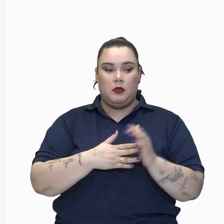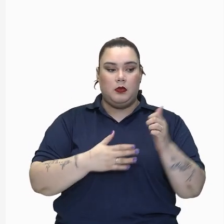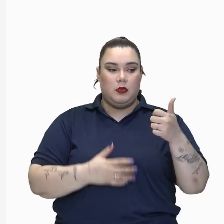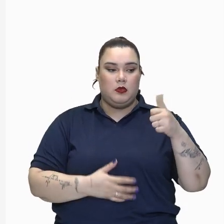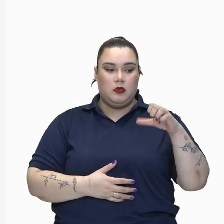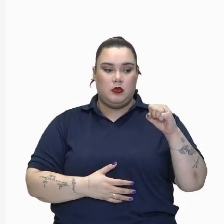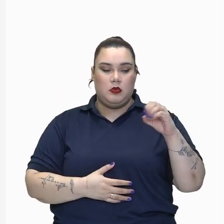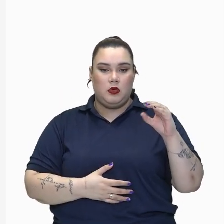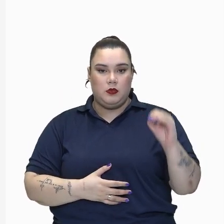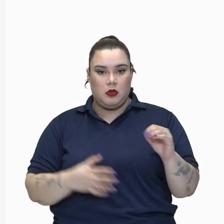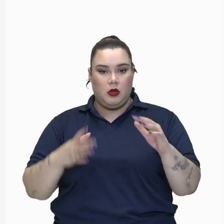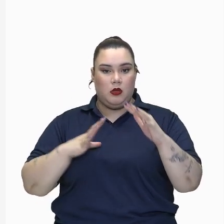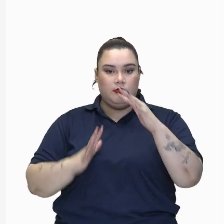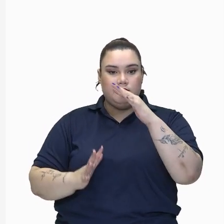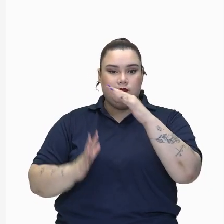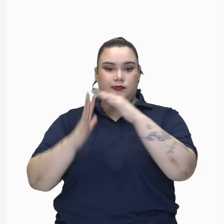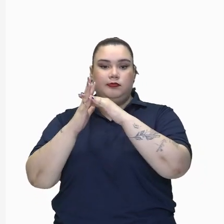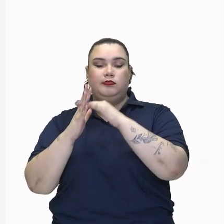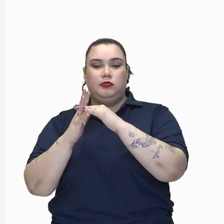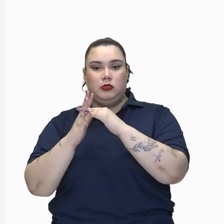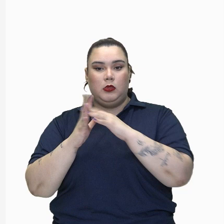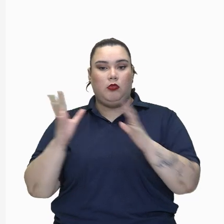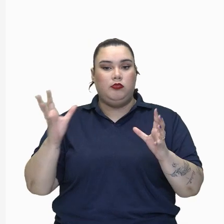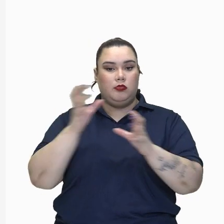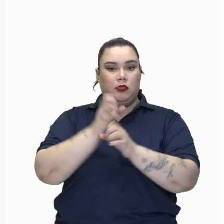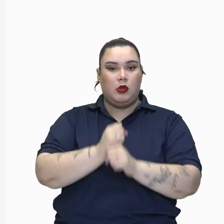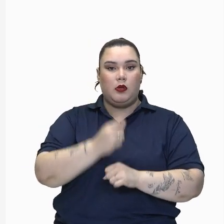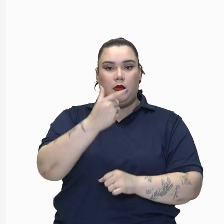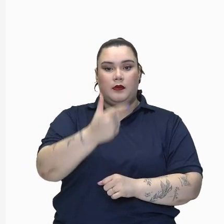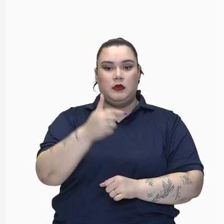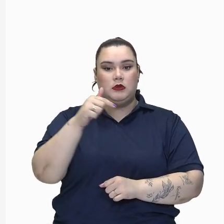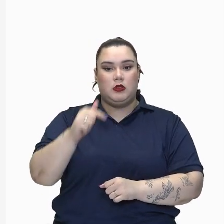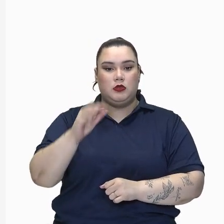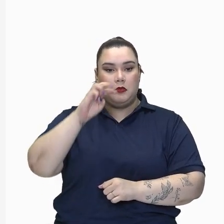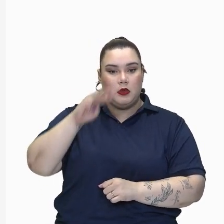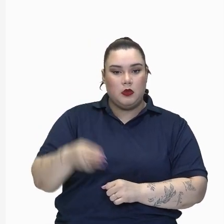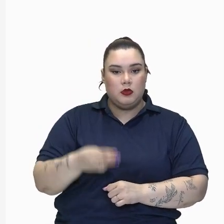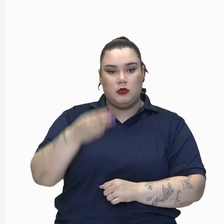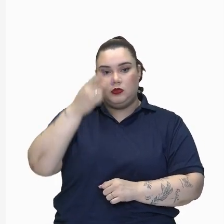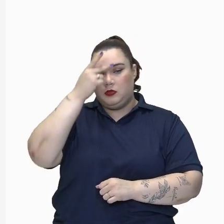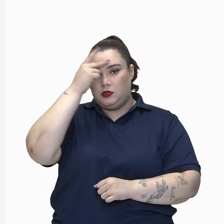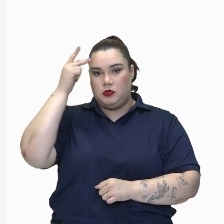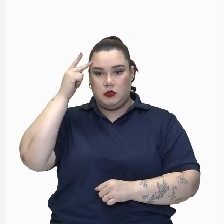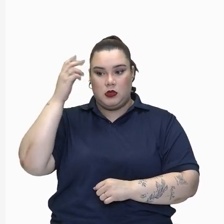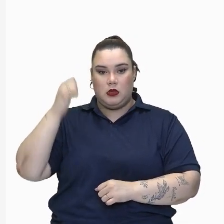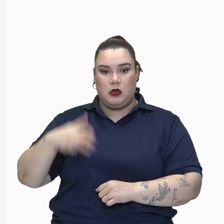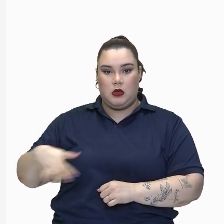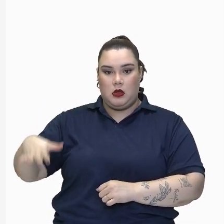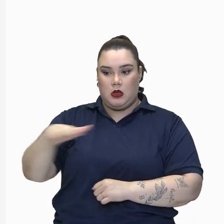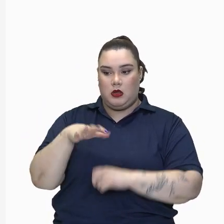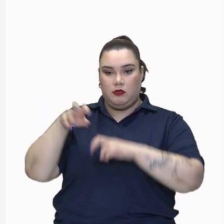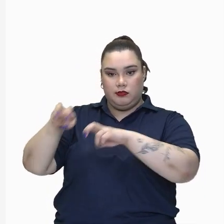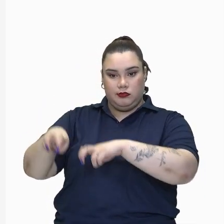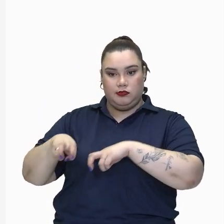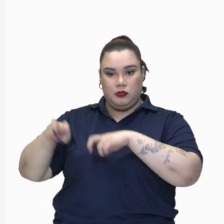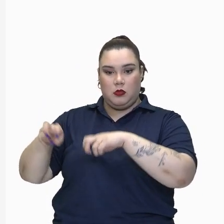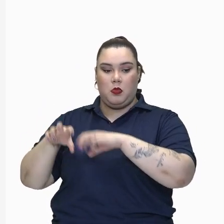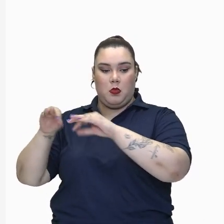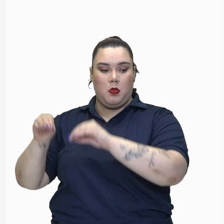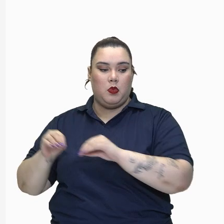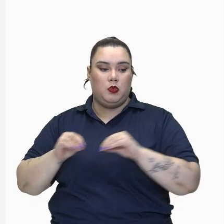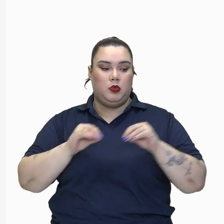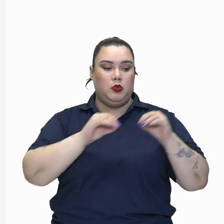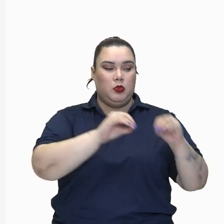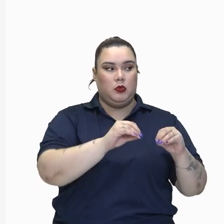1980. Então, nesse período, foi um total de cerca de 27 milhões de pessoas que se dirigiram às zonas